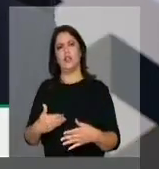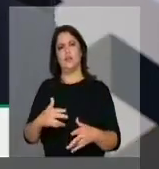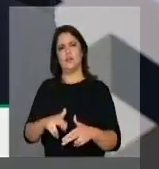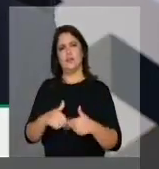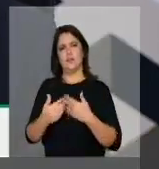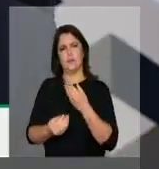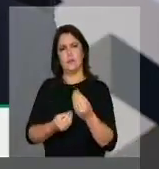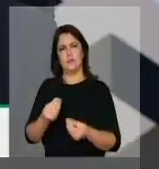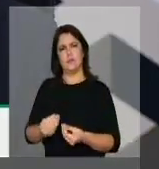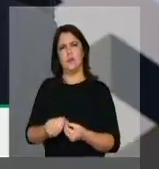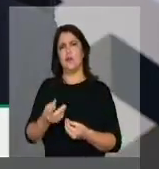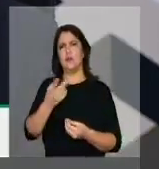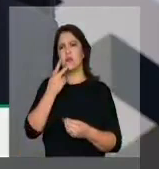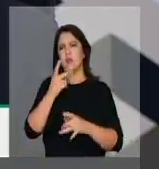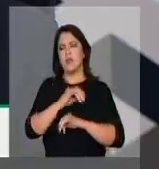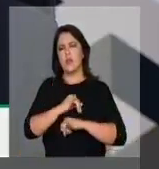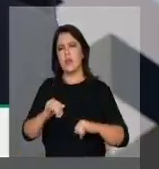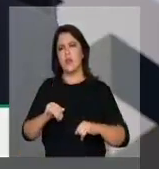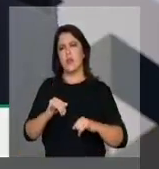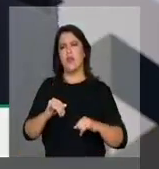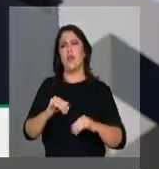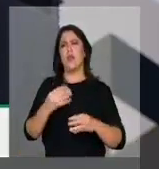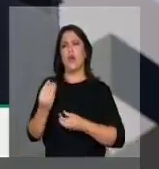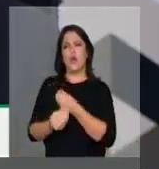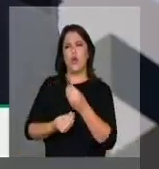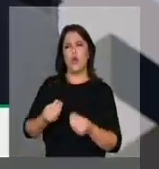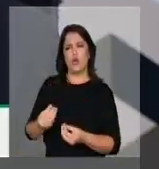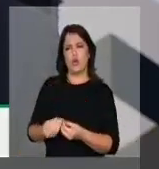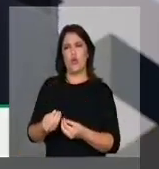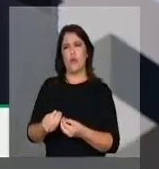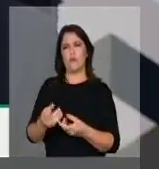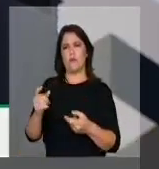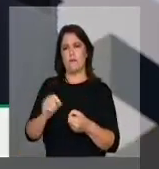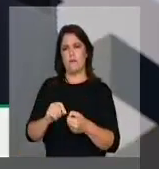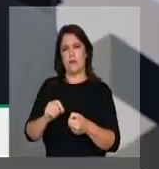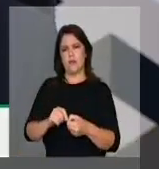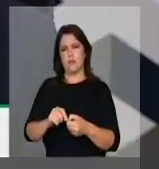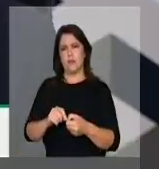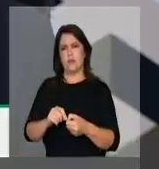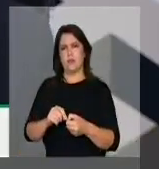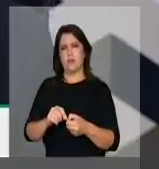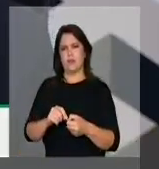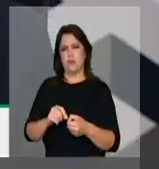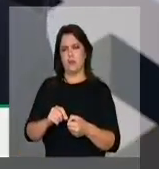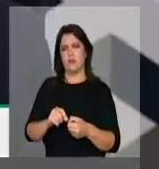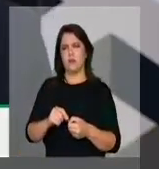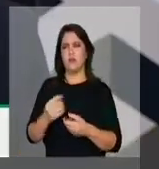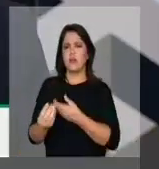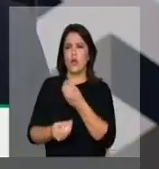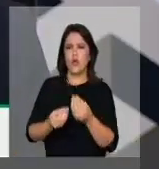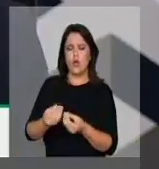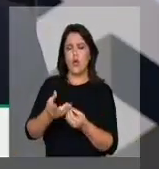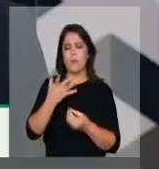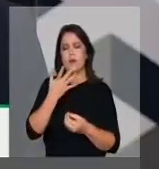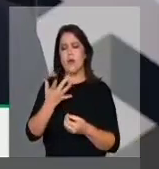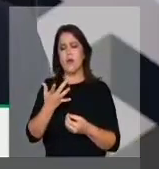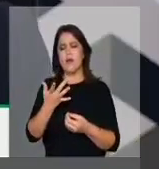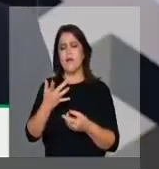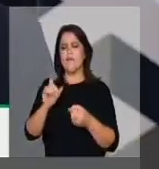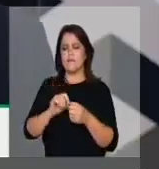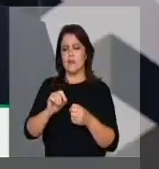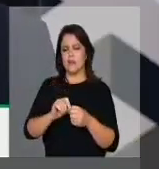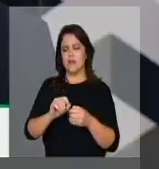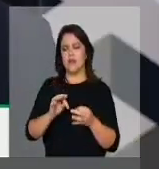administração. Todos os países que funcionam bem distinguem institucionalmente 3